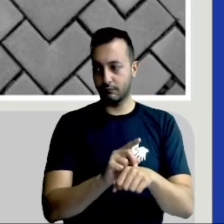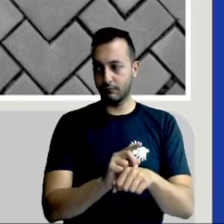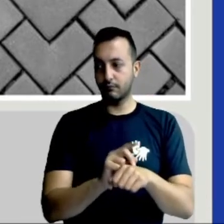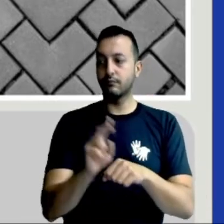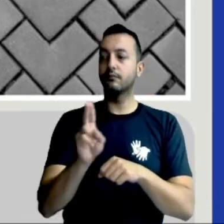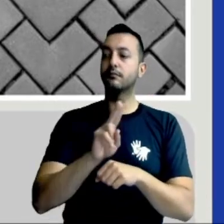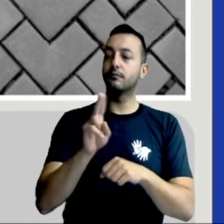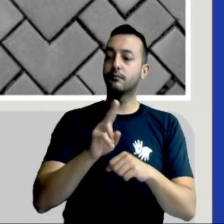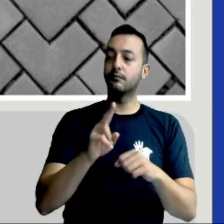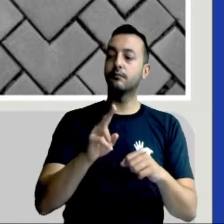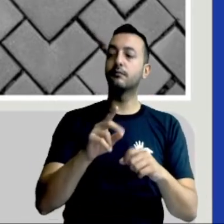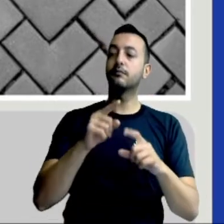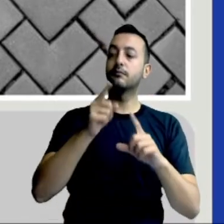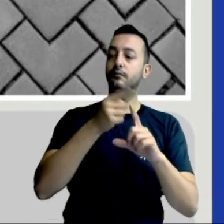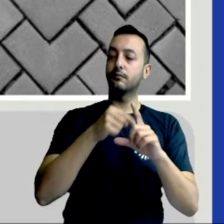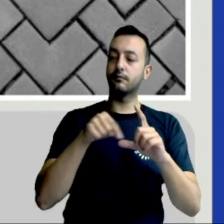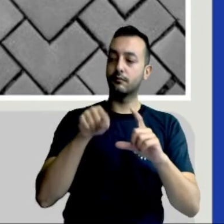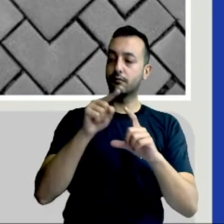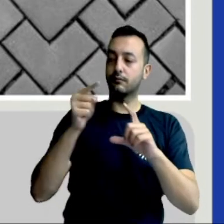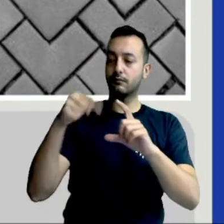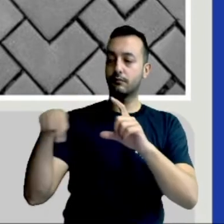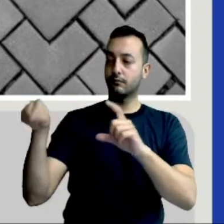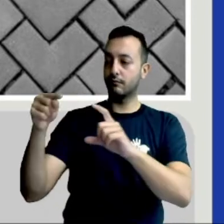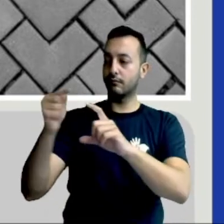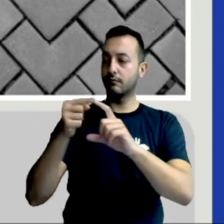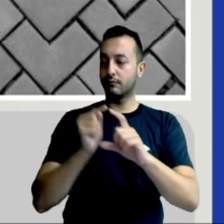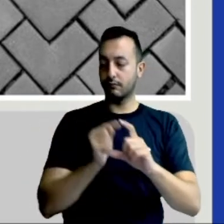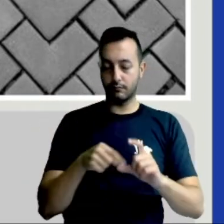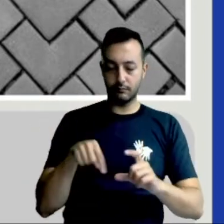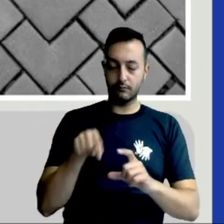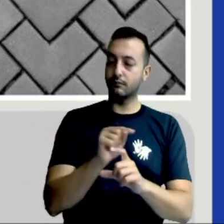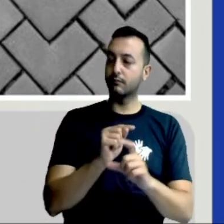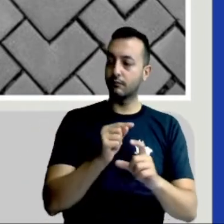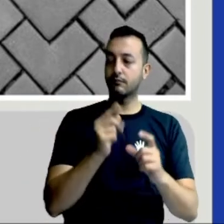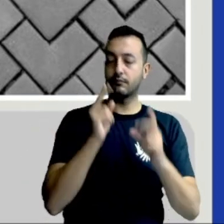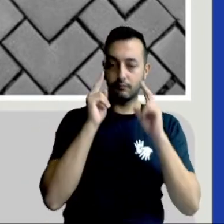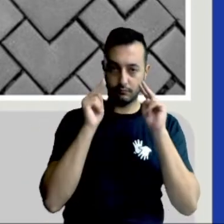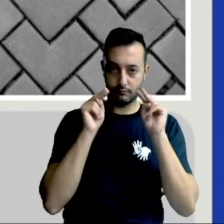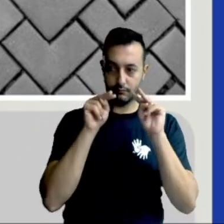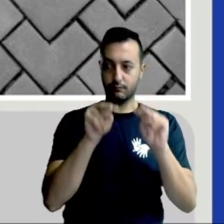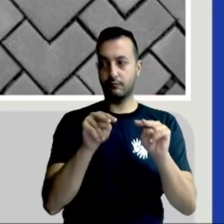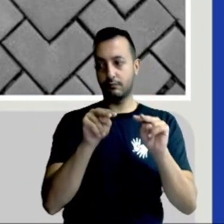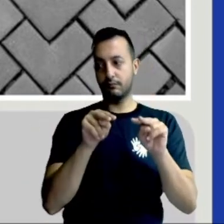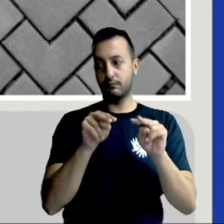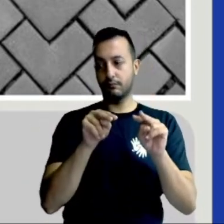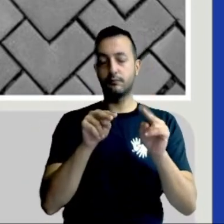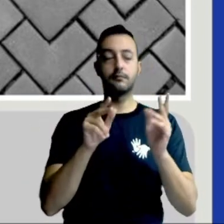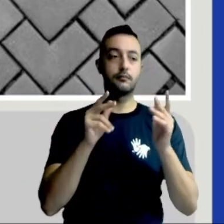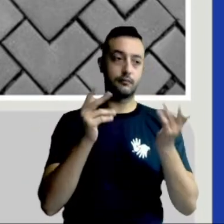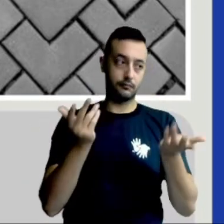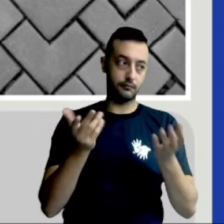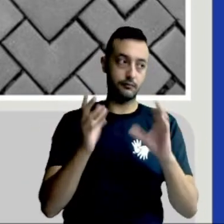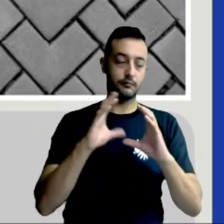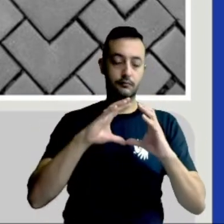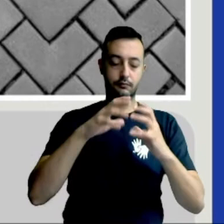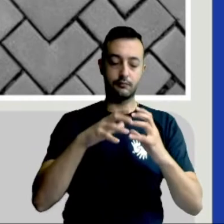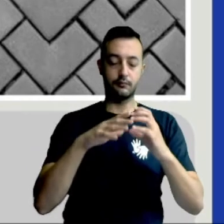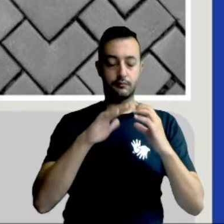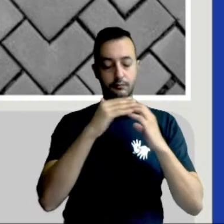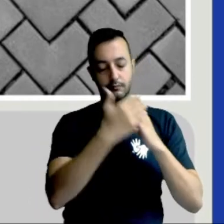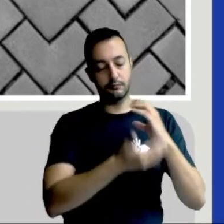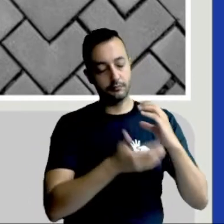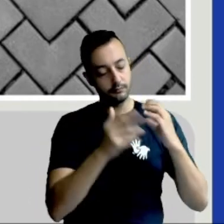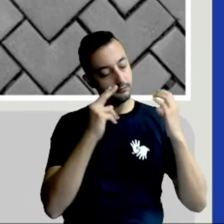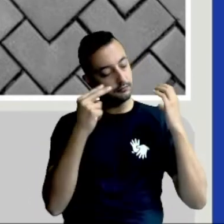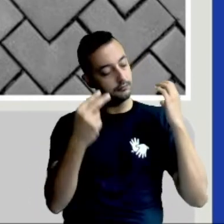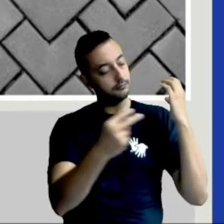O nome dos polígonos das faces deste sólido que estão visíveis na figura, ou seja, o lado da frente, né? A parte de trás a